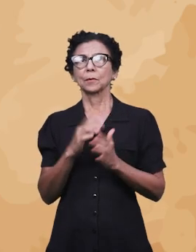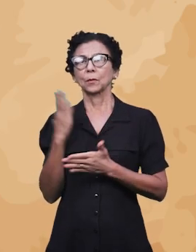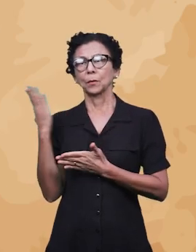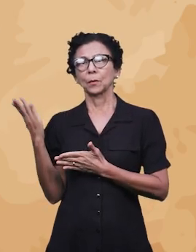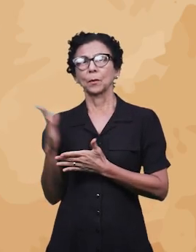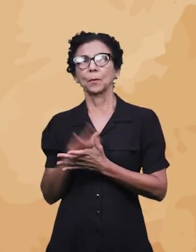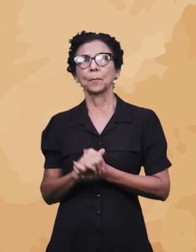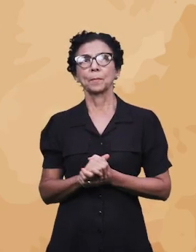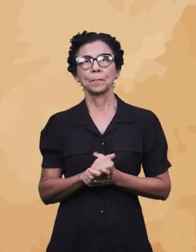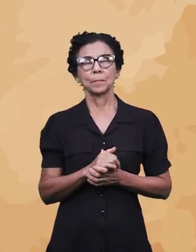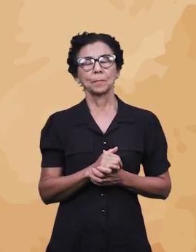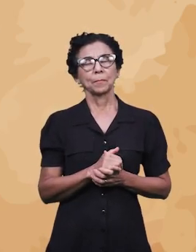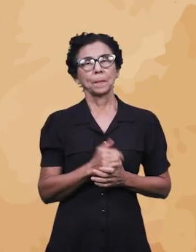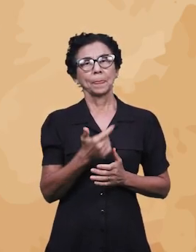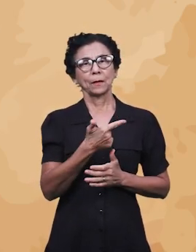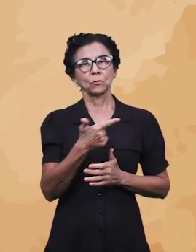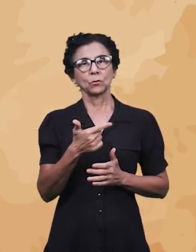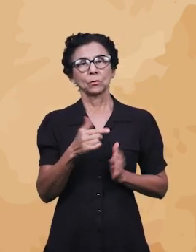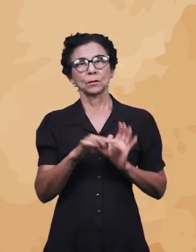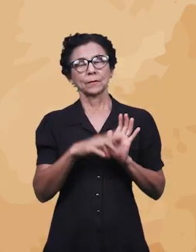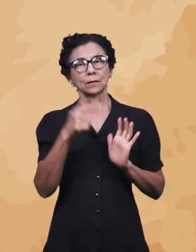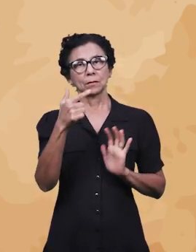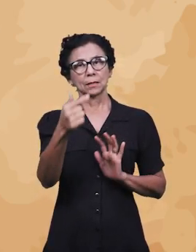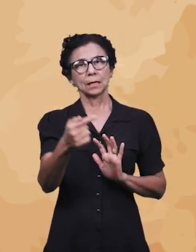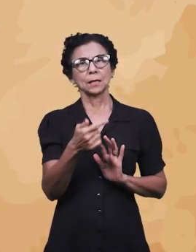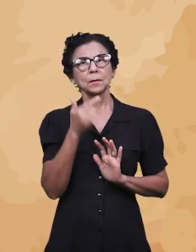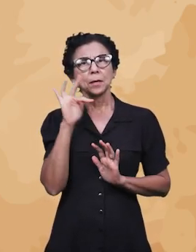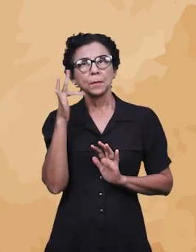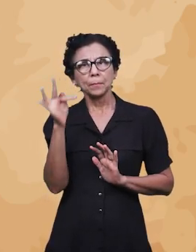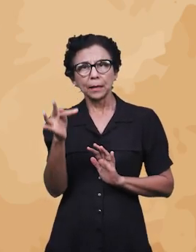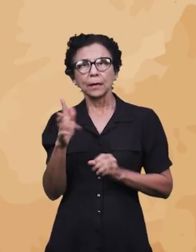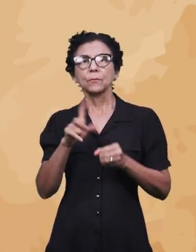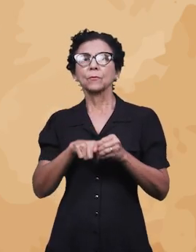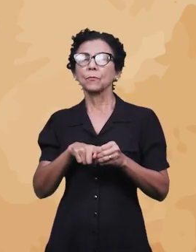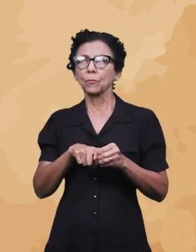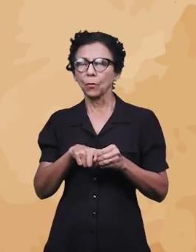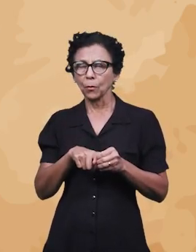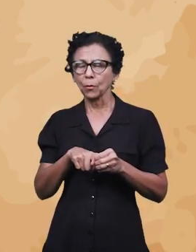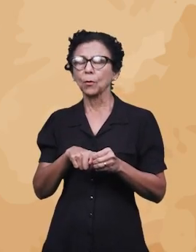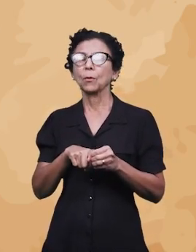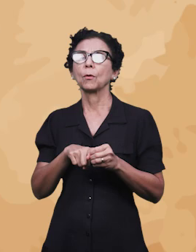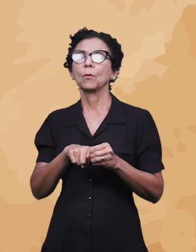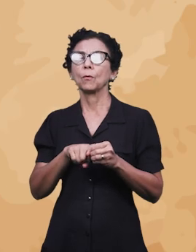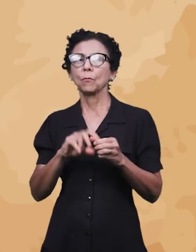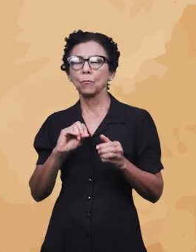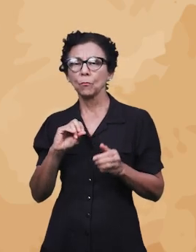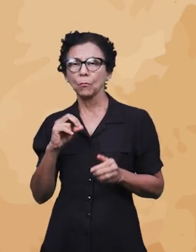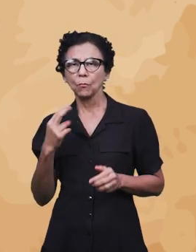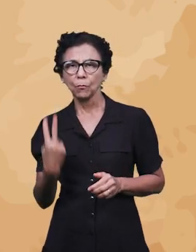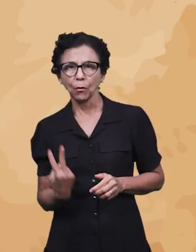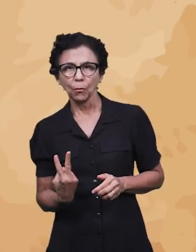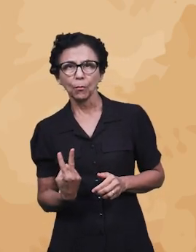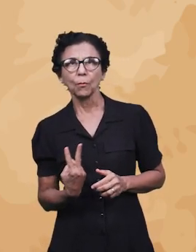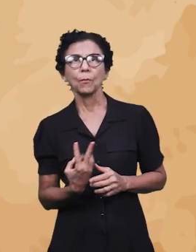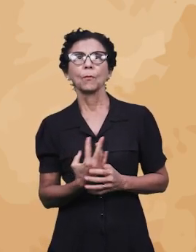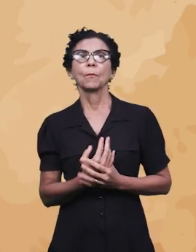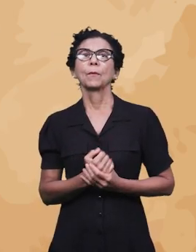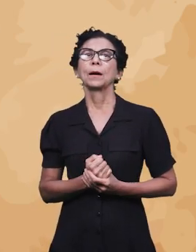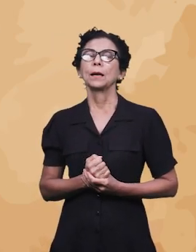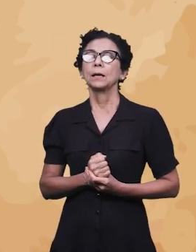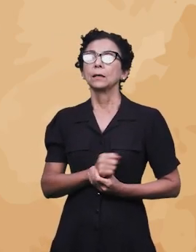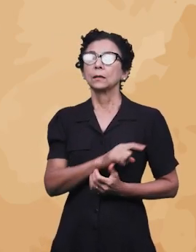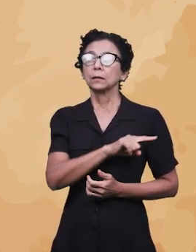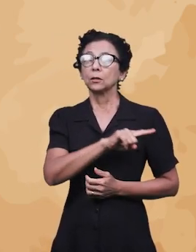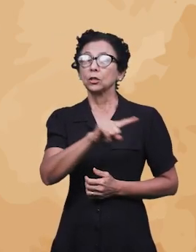venho. Bem-aventurado aquele que guarda as palavras da profecia, não é da letra, não. É o que